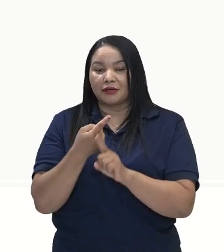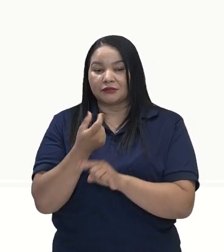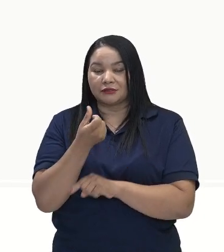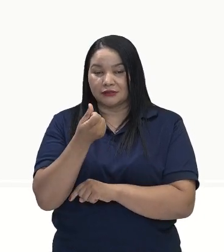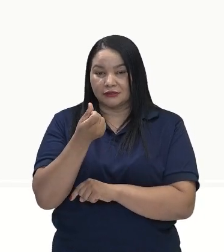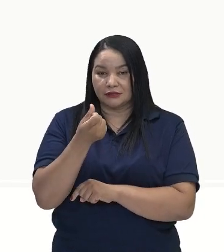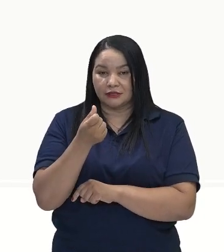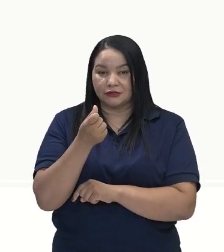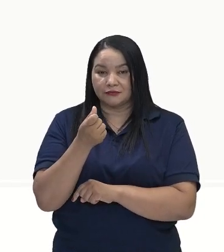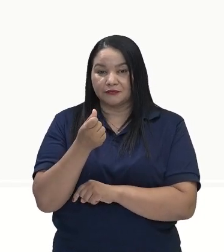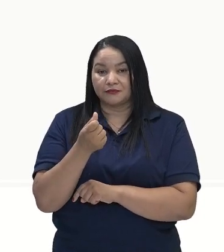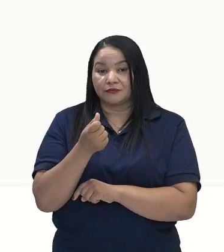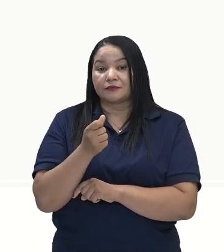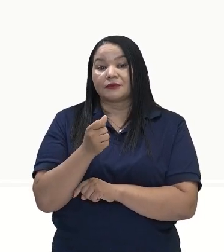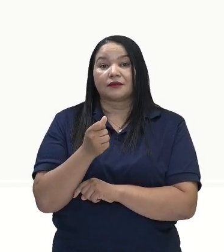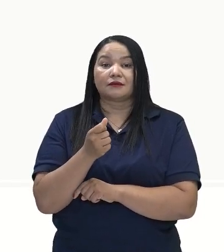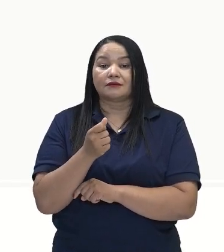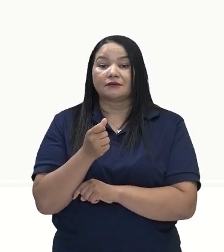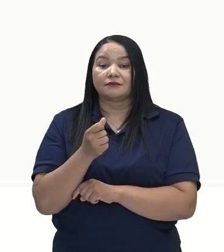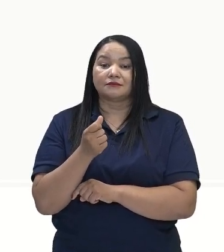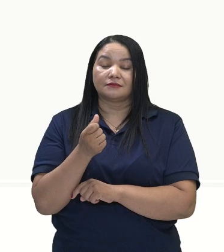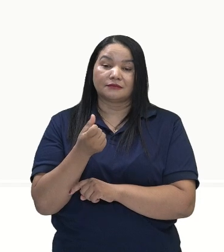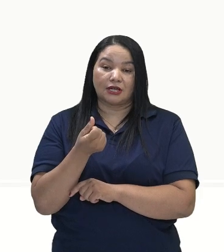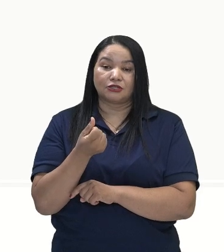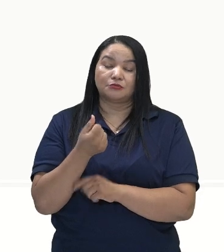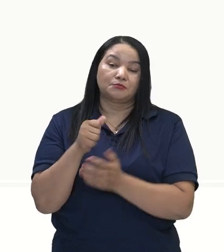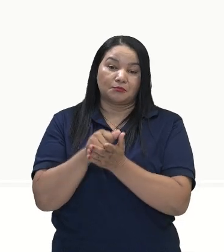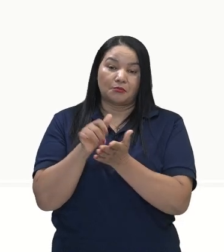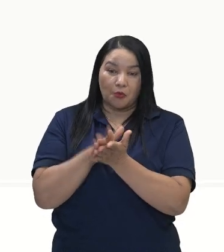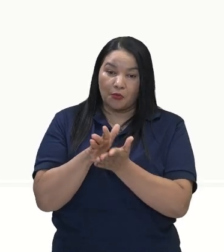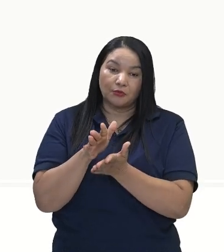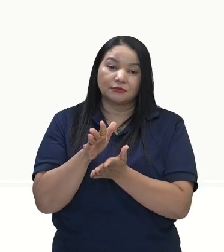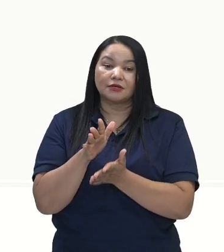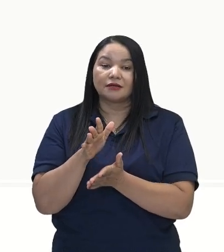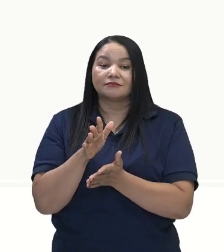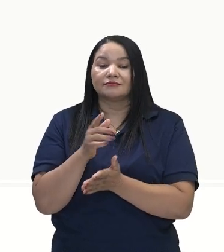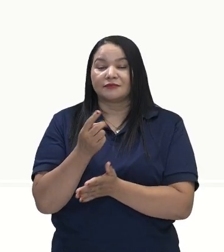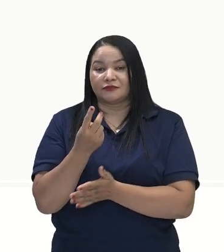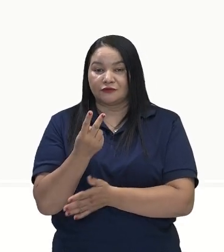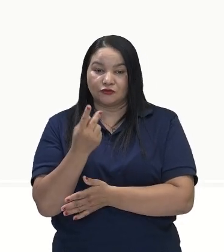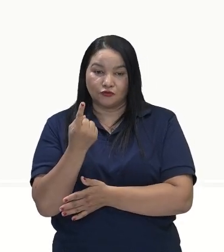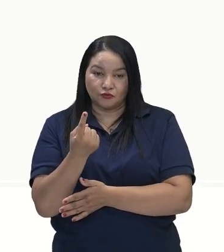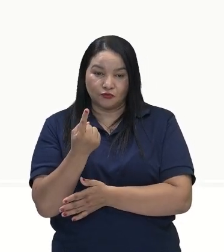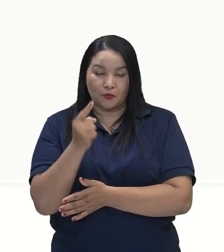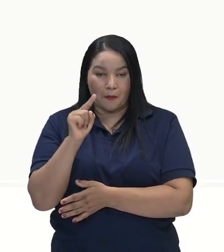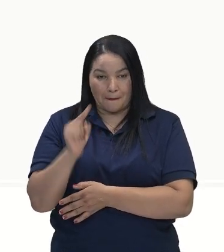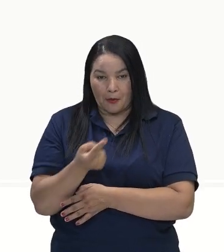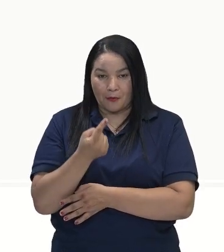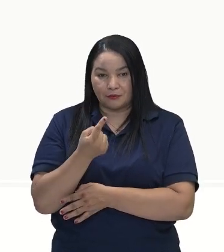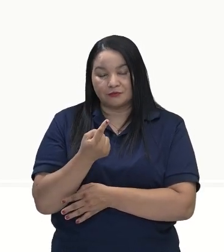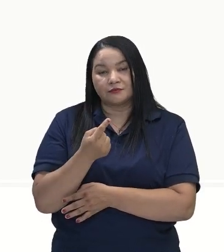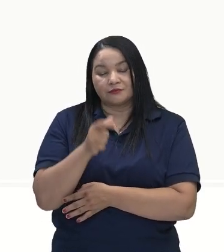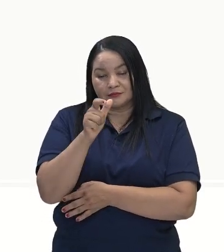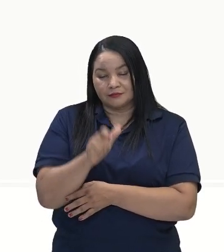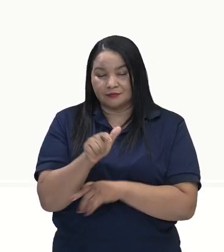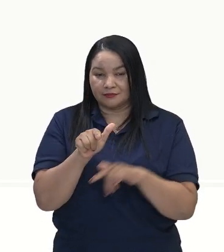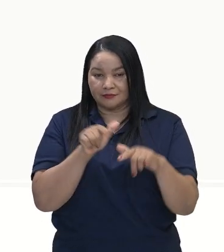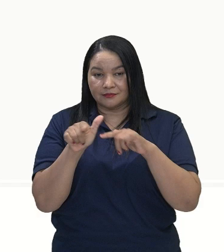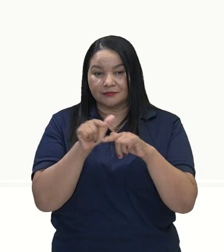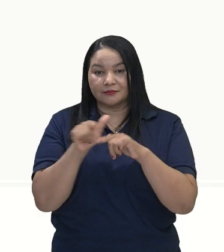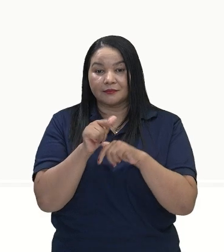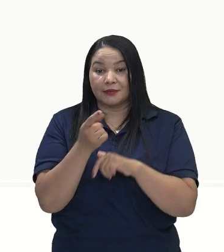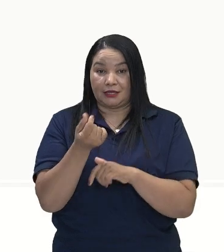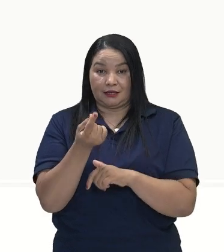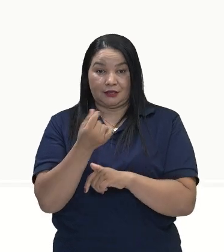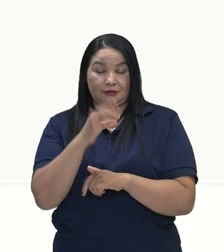mais... que é o saldo que você já tinha, mais a multa, que novamente nós vamos ter que esse trabalhador irá receber